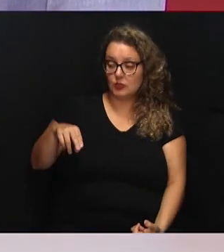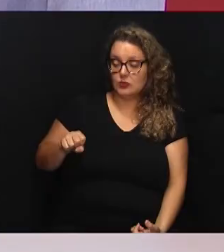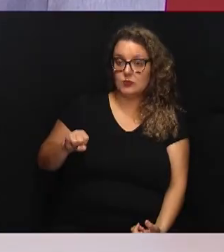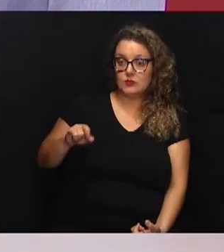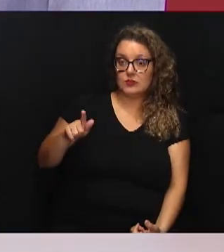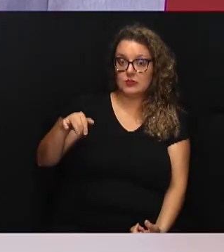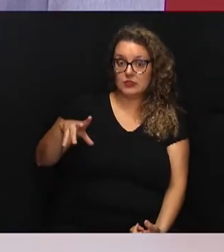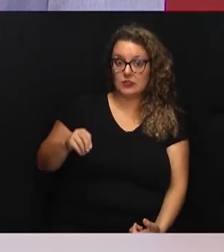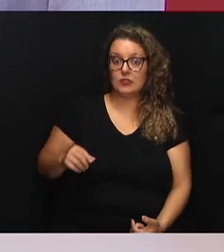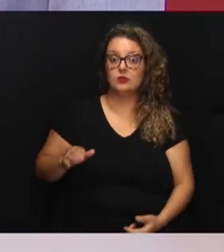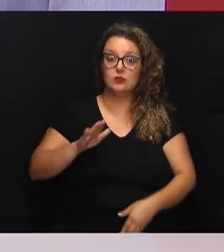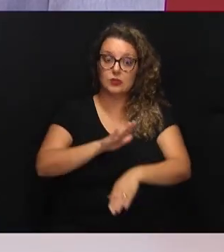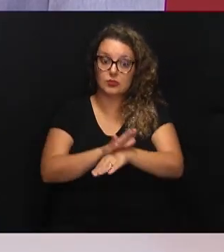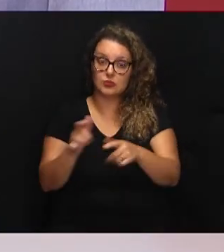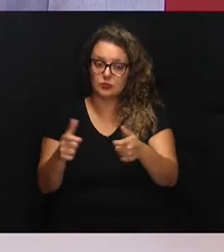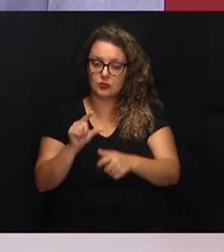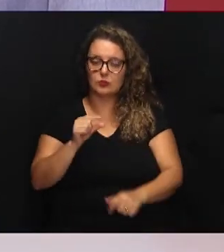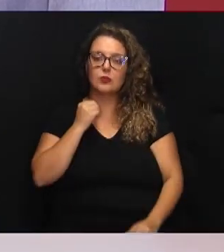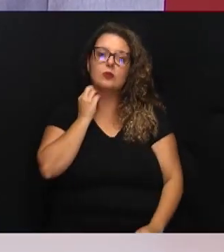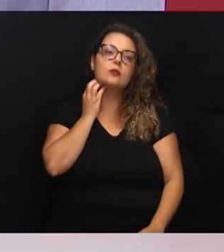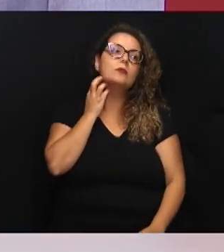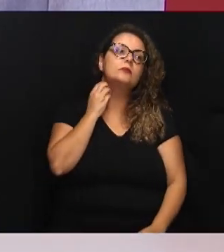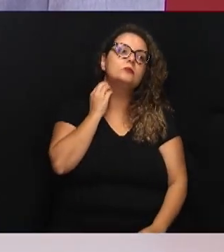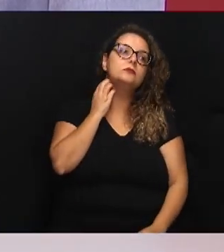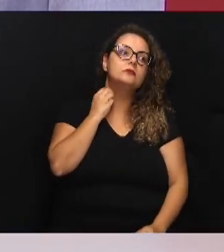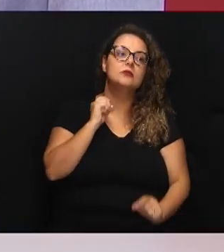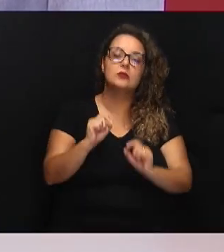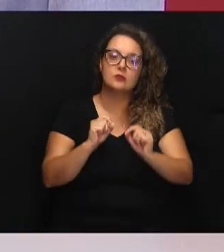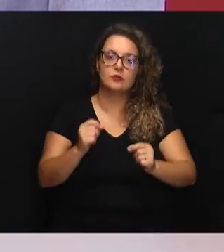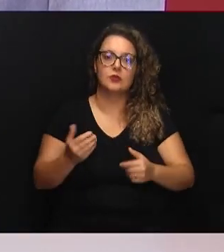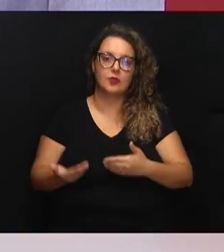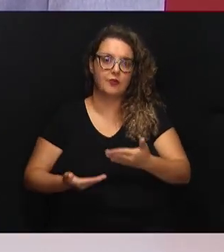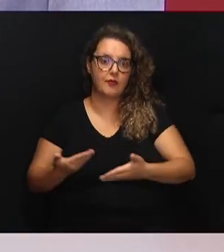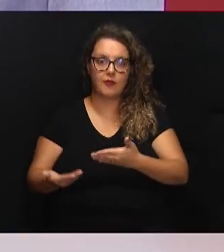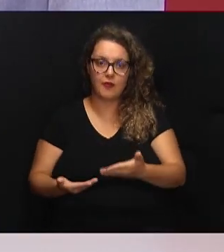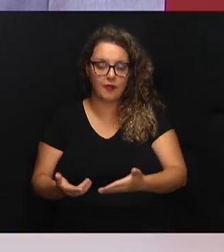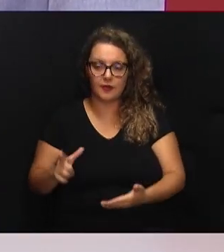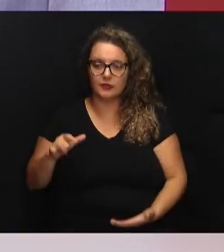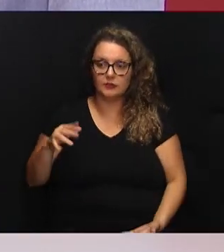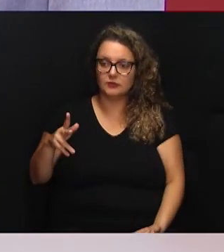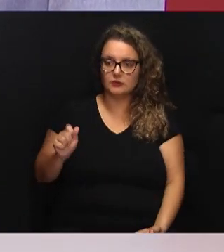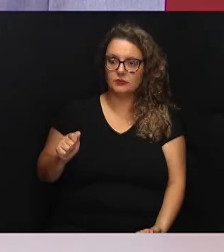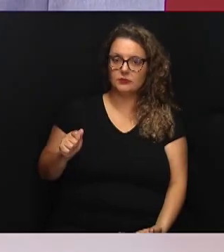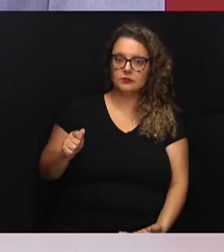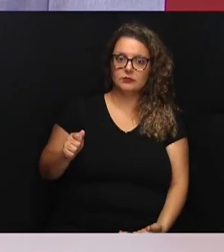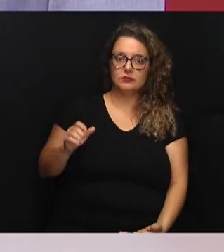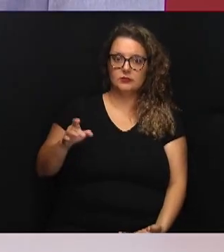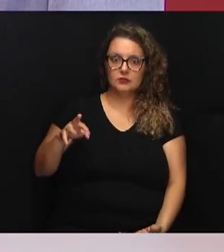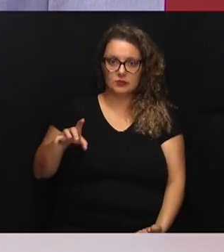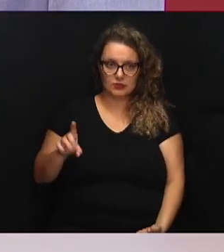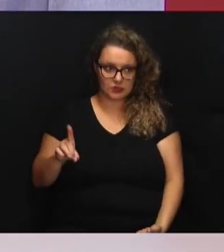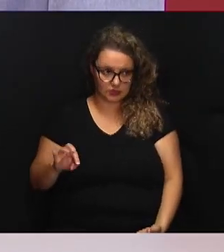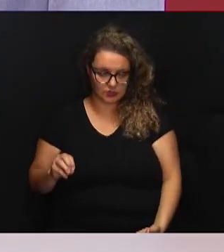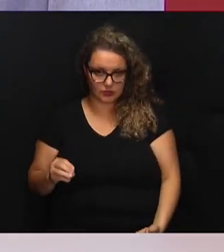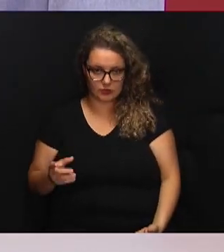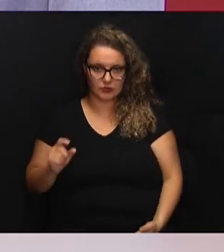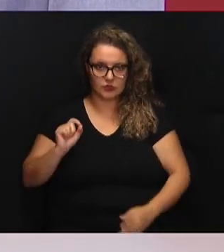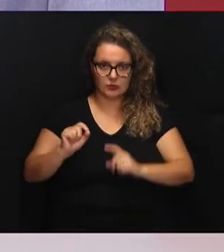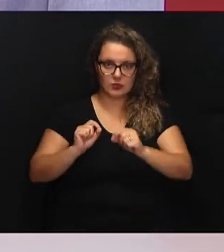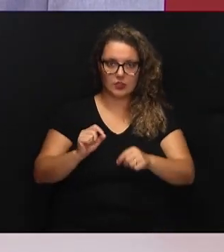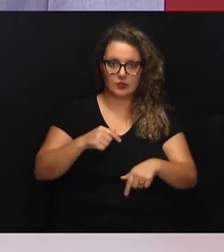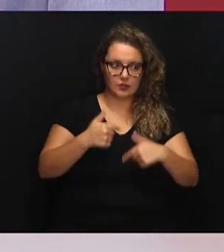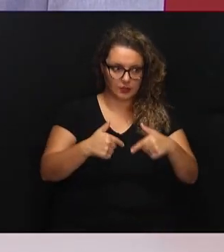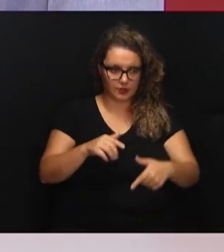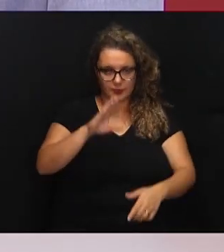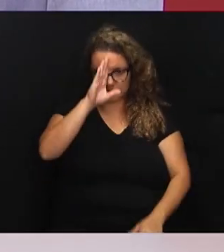pouquinho disso. E para quem serve essas linhas de crédito? São pelas pessoas contratadas apenas por quem trabalha